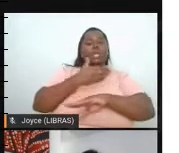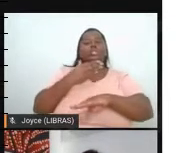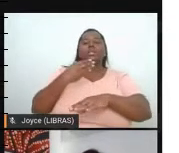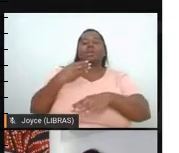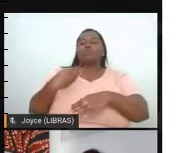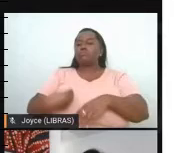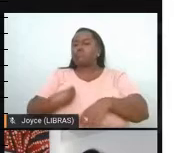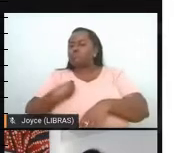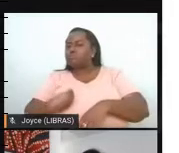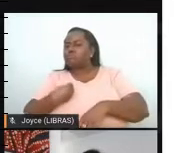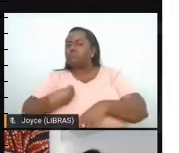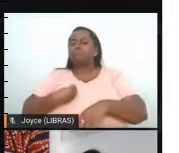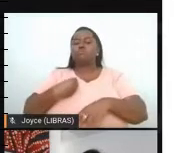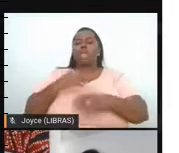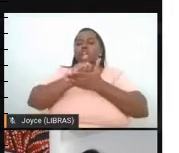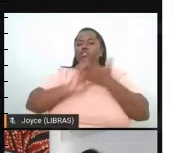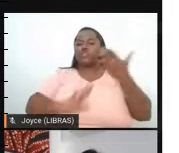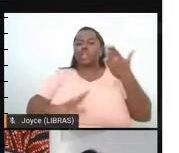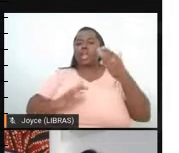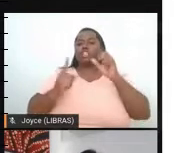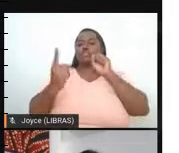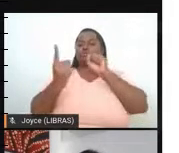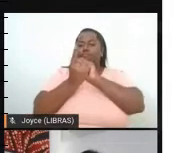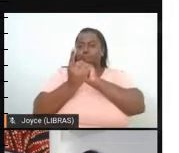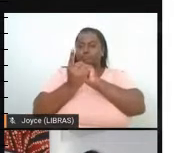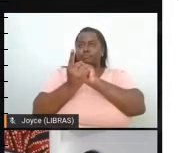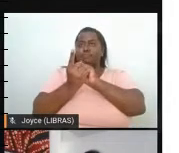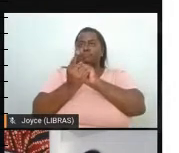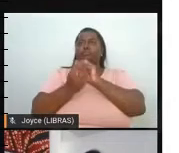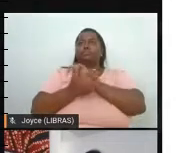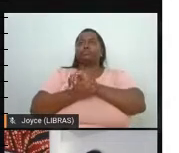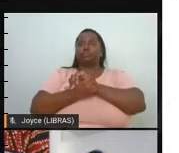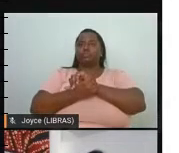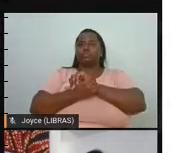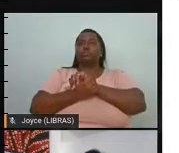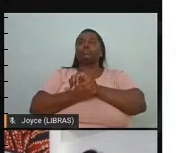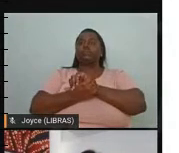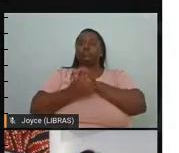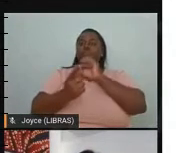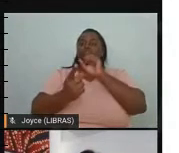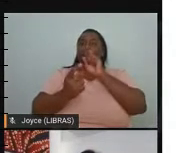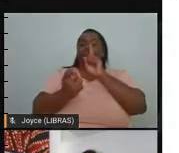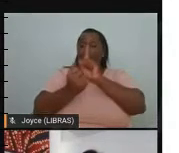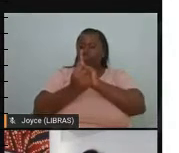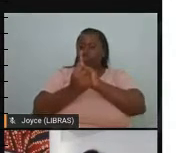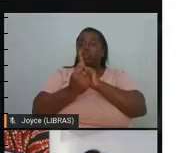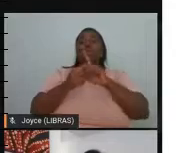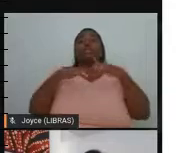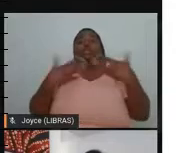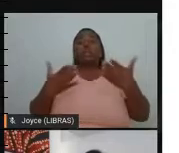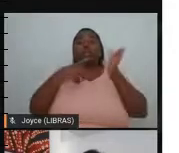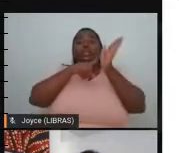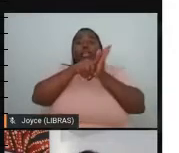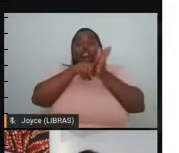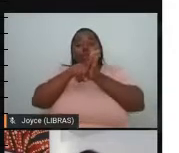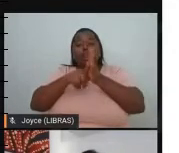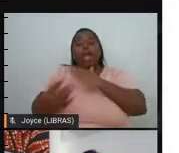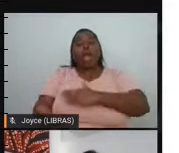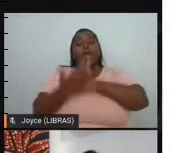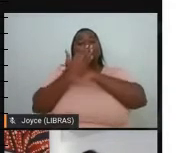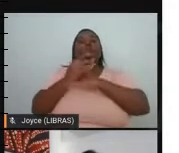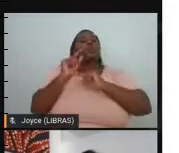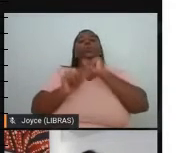para preparar isso no Moodle. Só que imagina corrigir tudo isso. Então, o questionário, ele ajuda nessa correção automática,